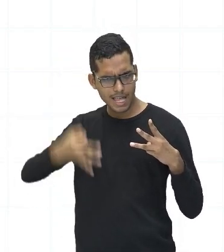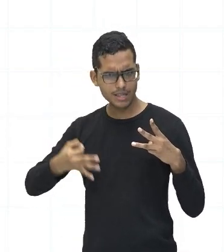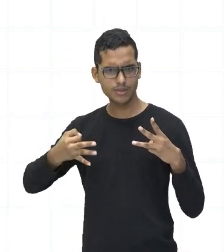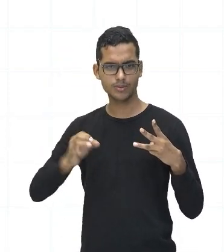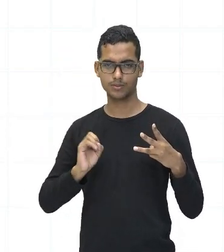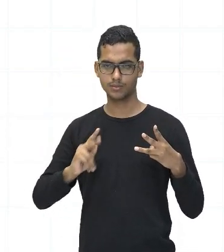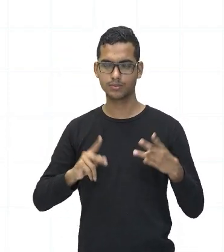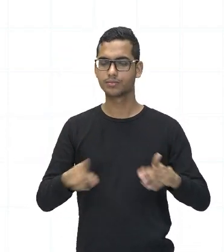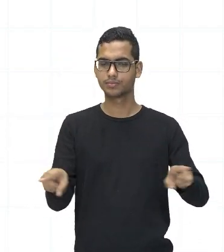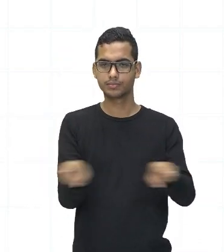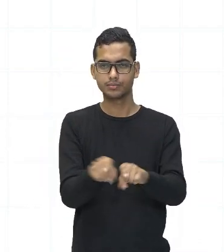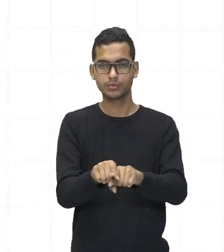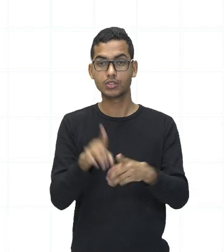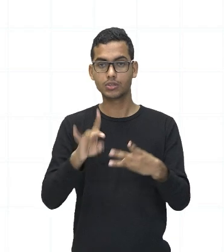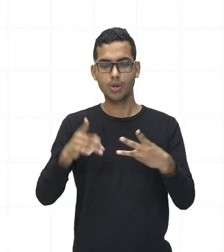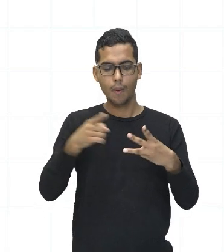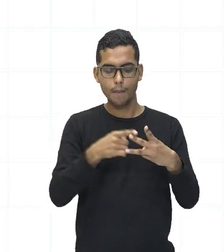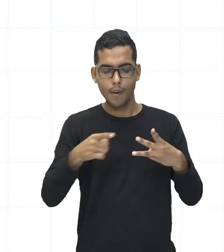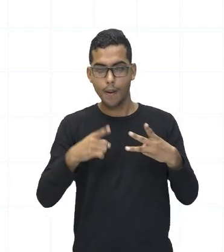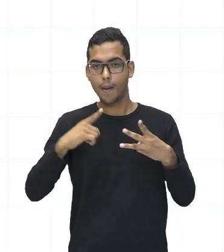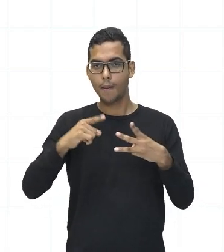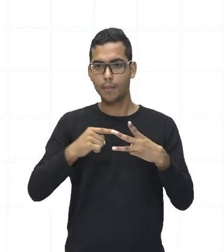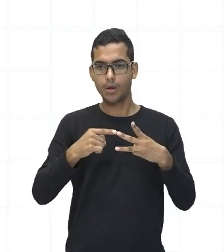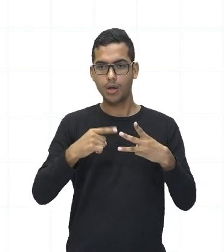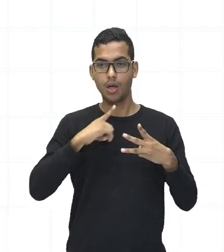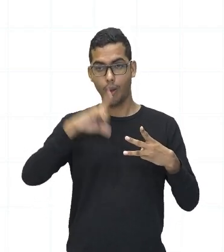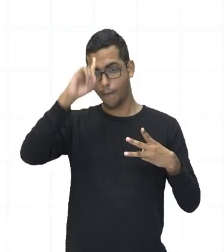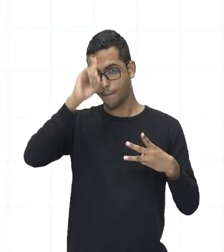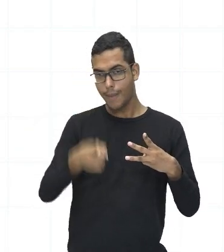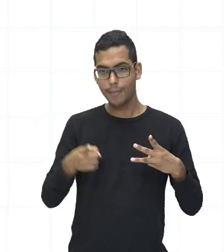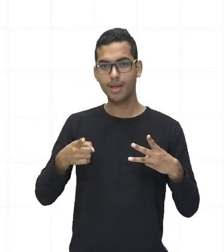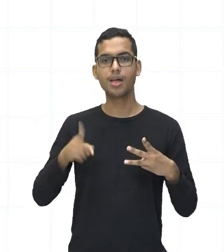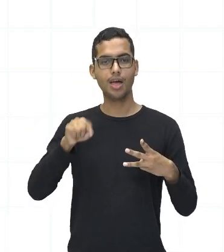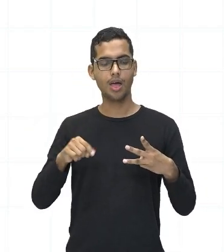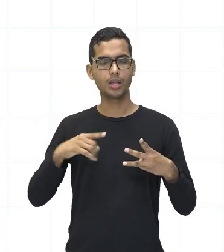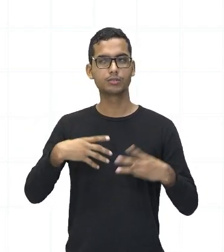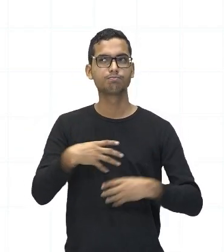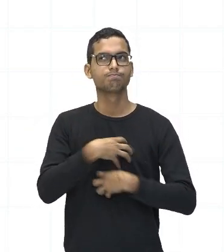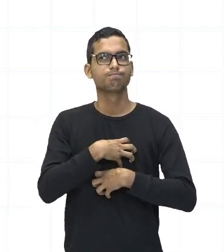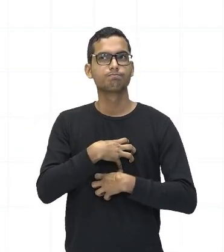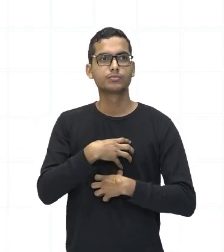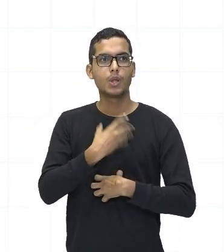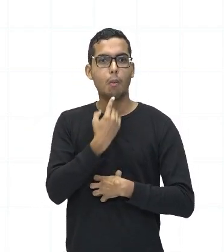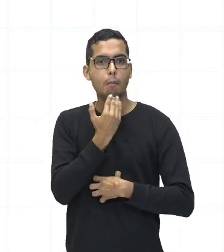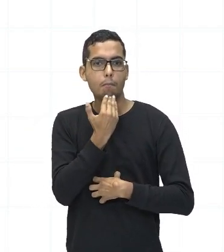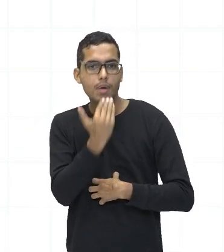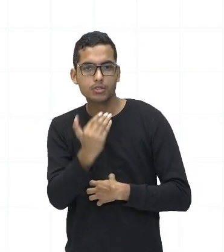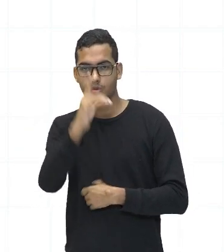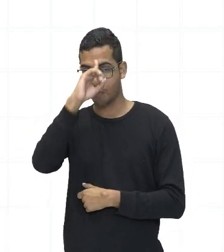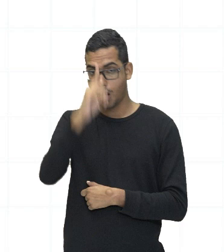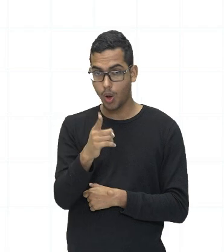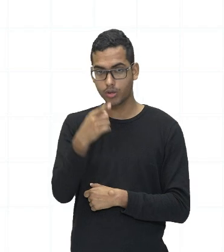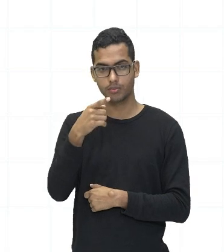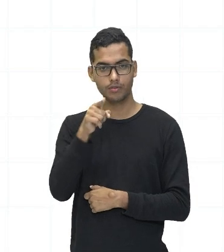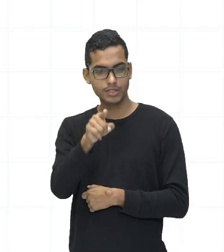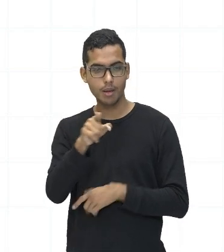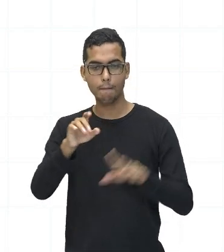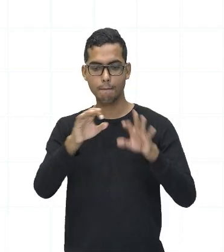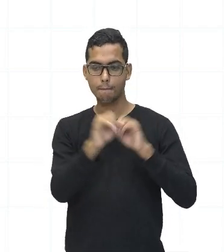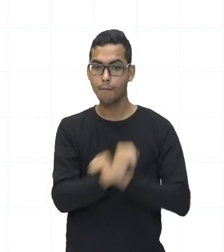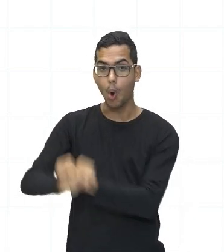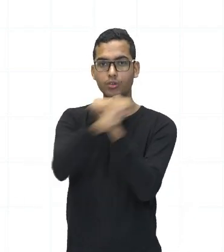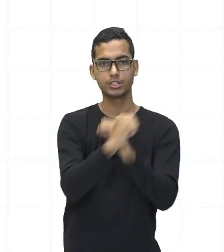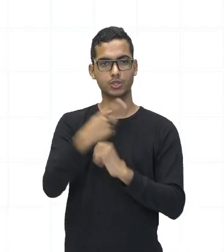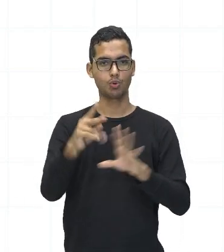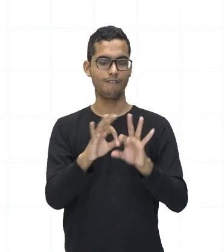então. Apenas a frase proteja a sua família é que dá uma ordem, um pedido, um exemplo, né? Vamos dizer assim,